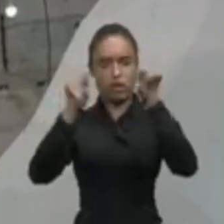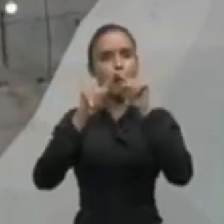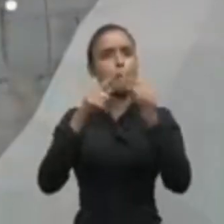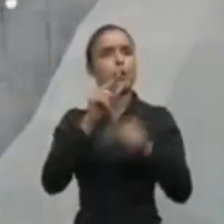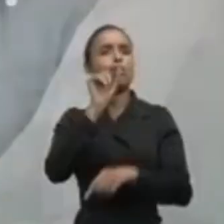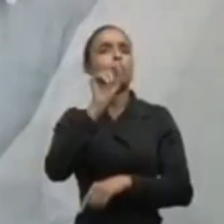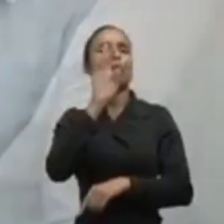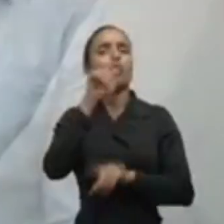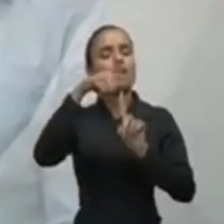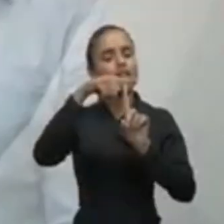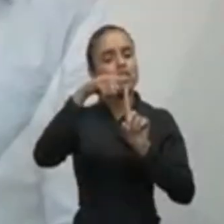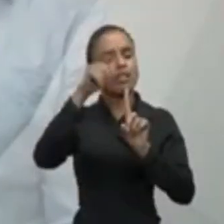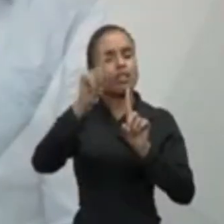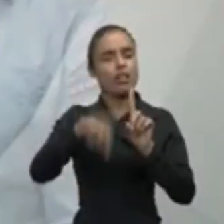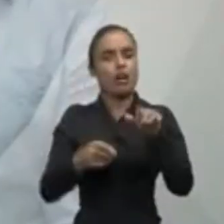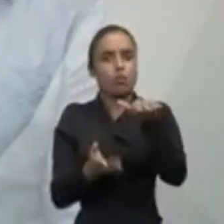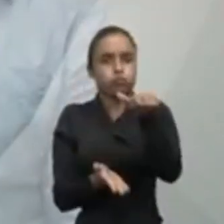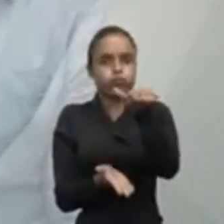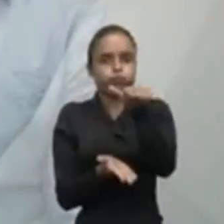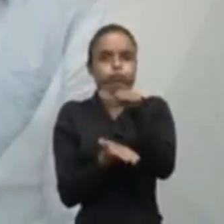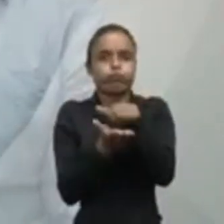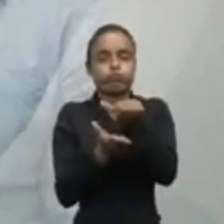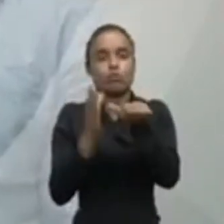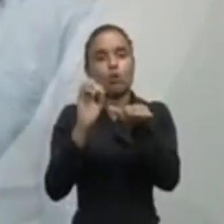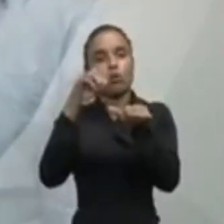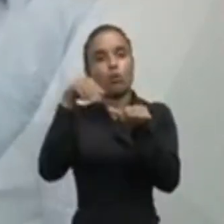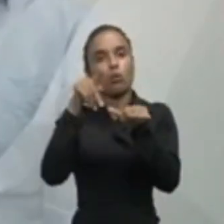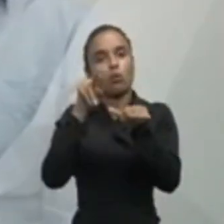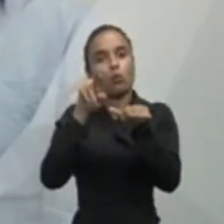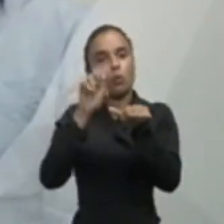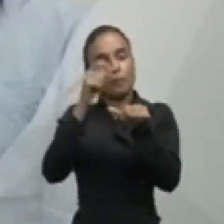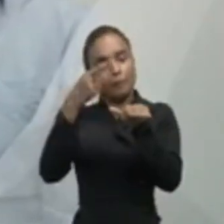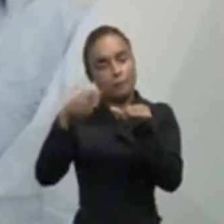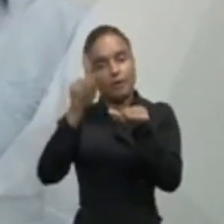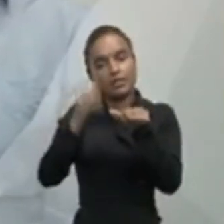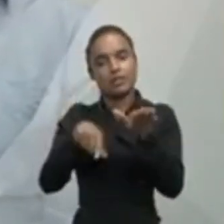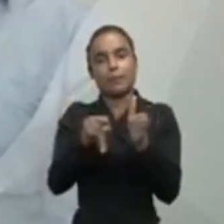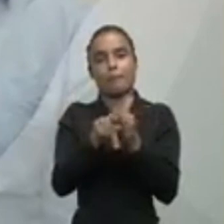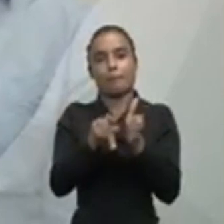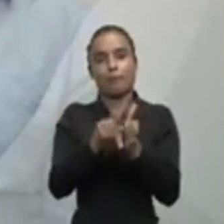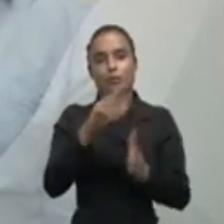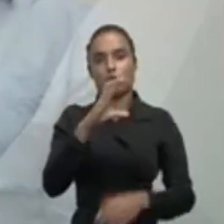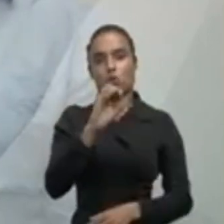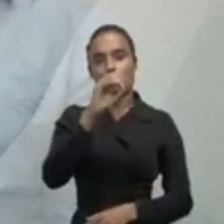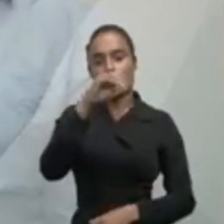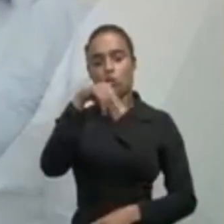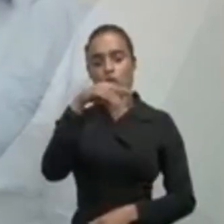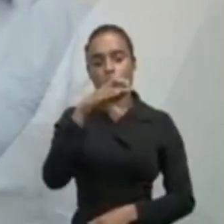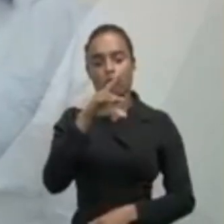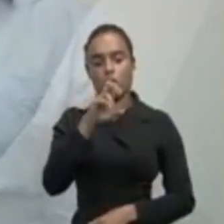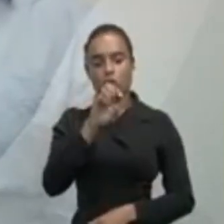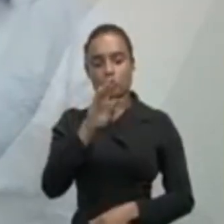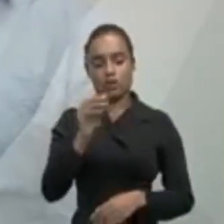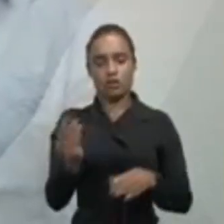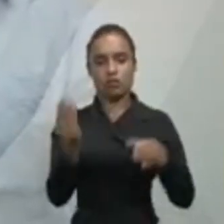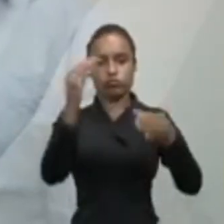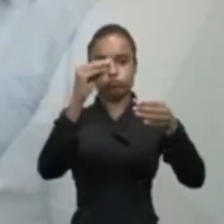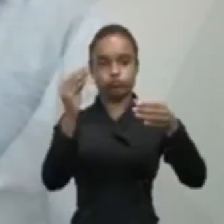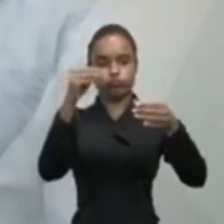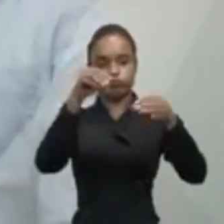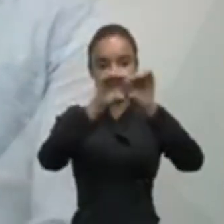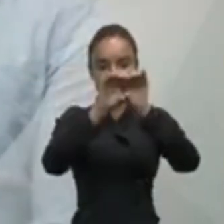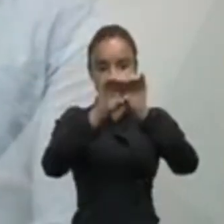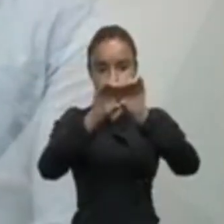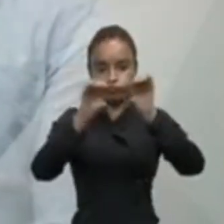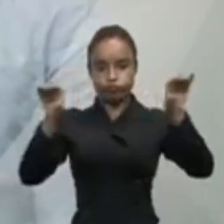quem combate, quem trabalha a compressão? O próprio concreto. Então, é uma região onde eu utilizo o concreto que